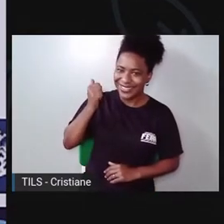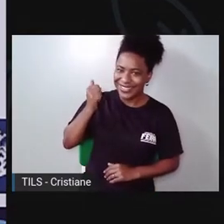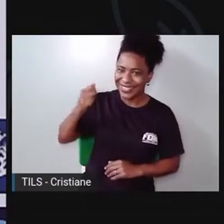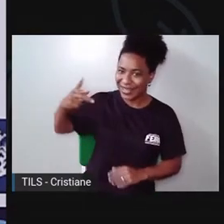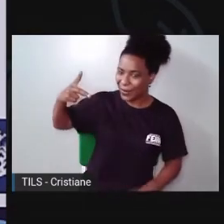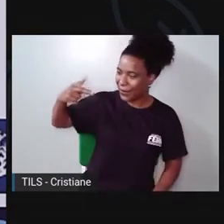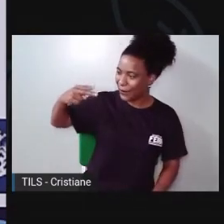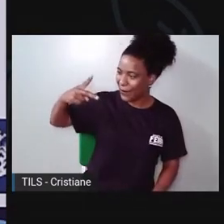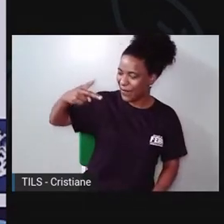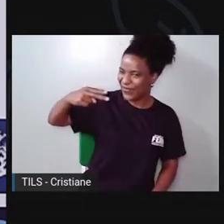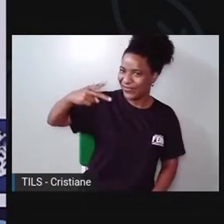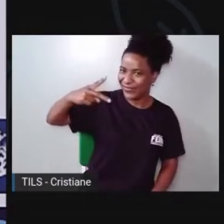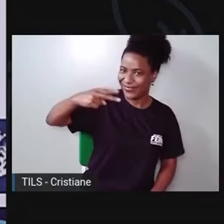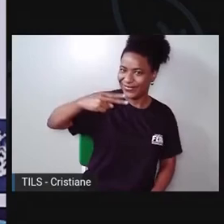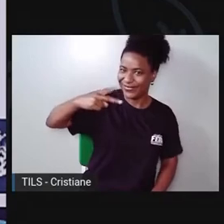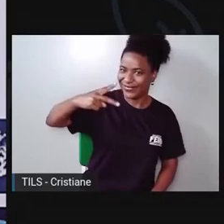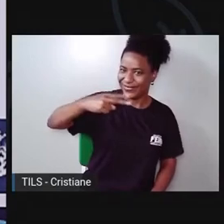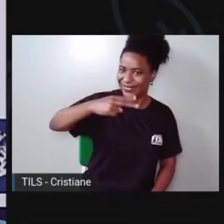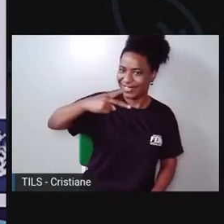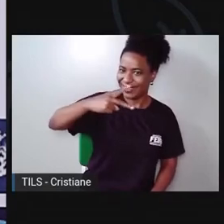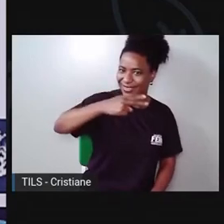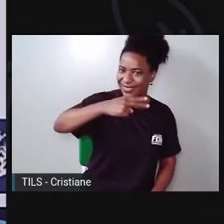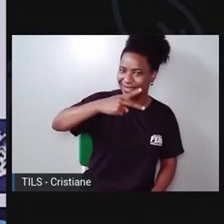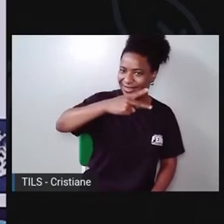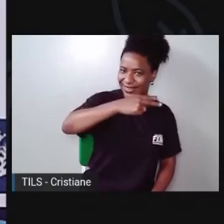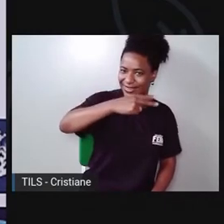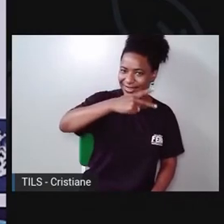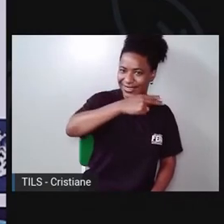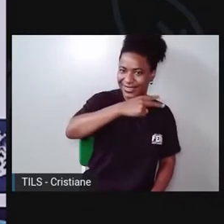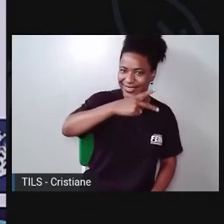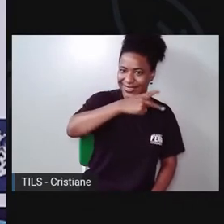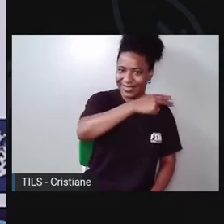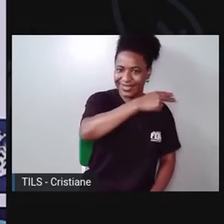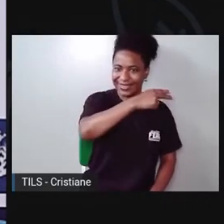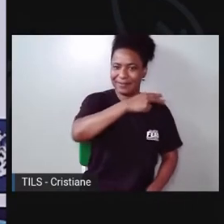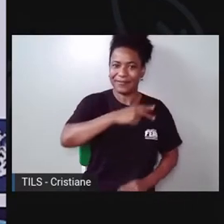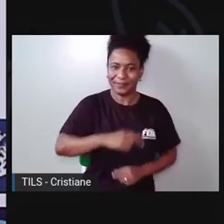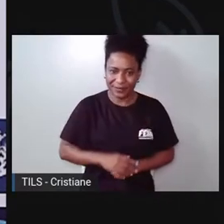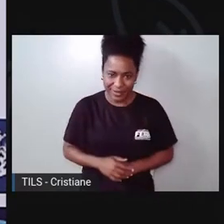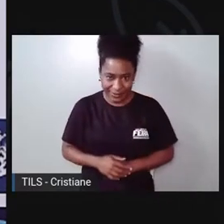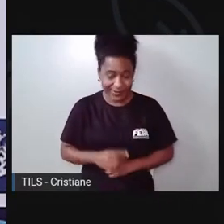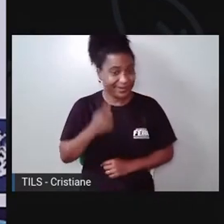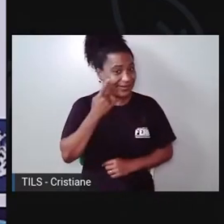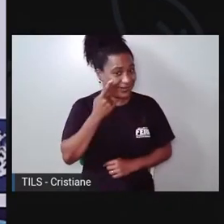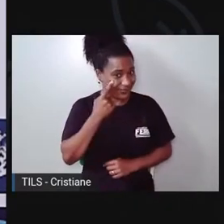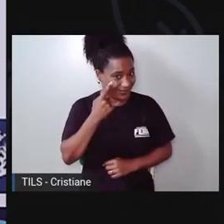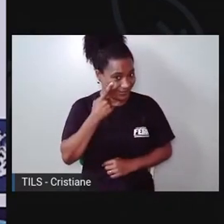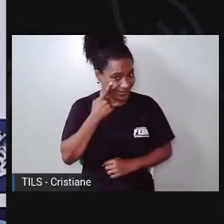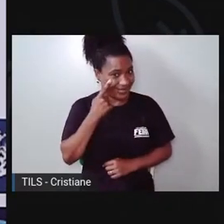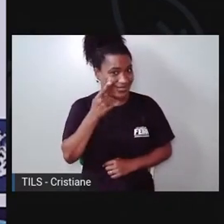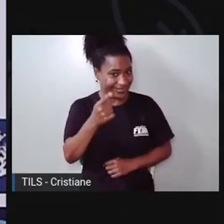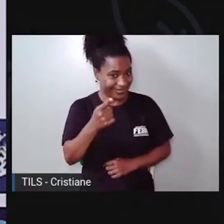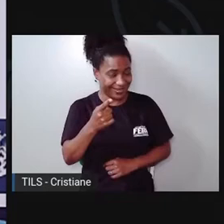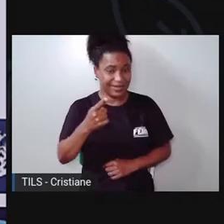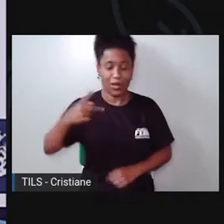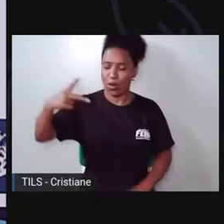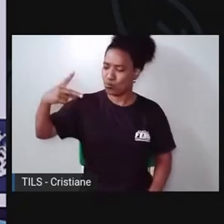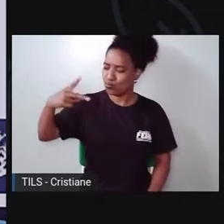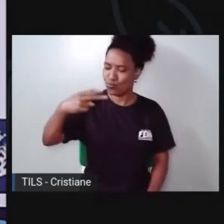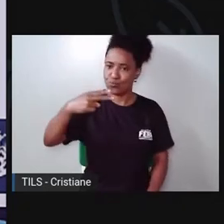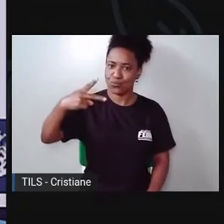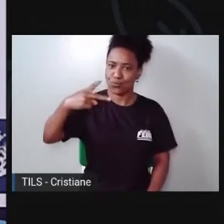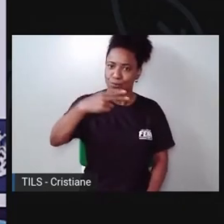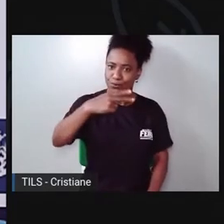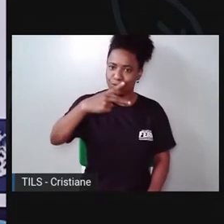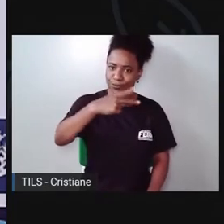ó e eu a bercinho a gente precisa colocar os dedos então para